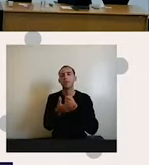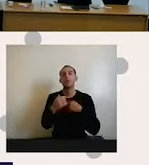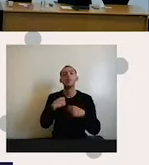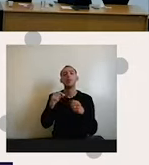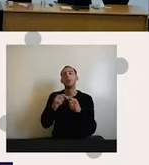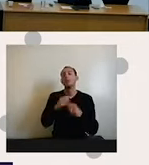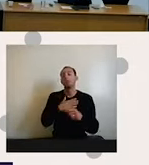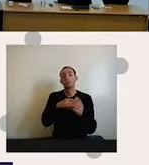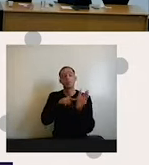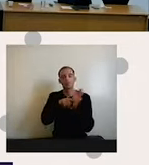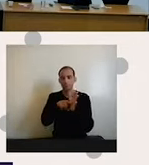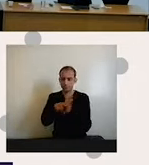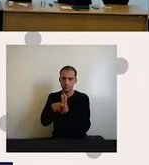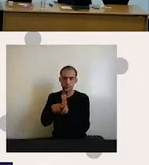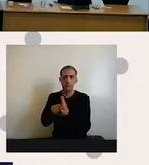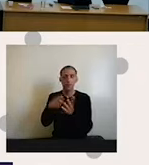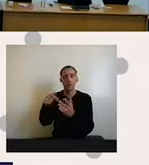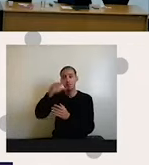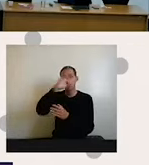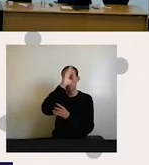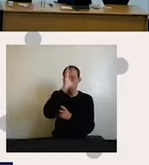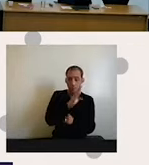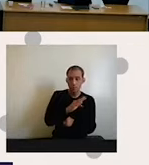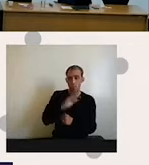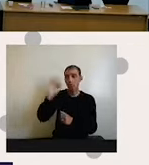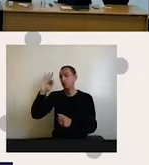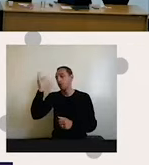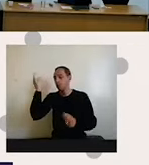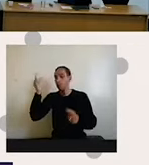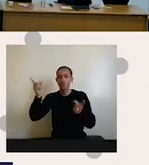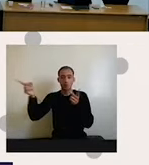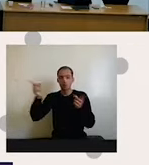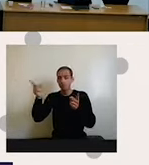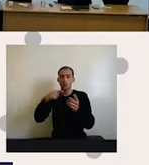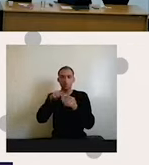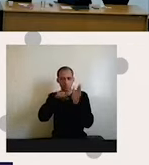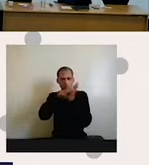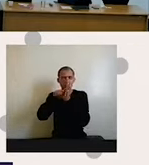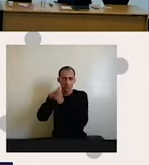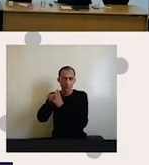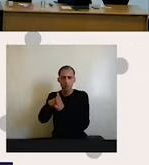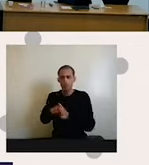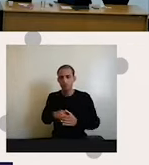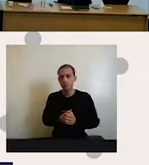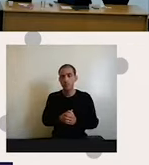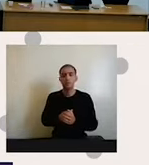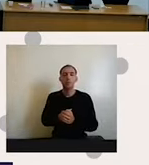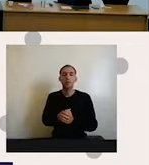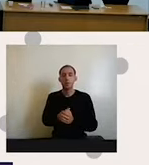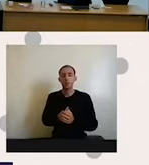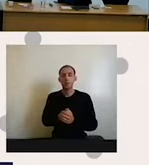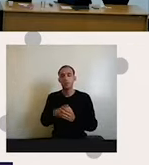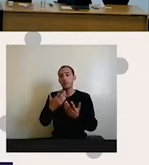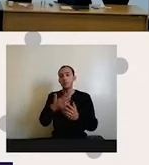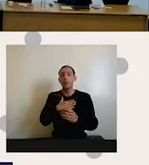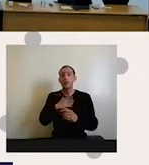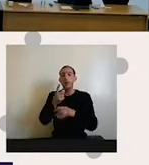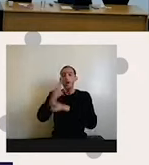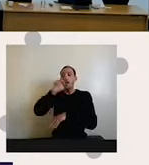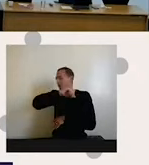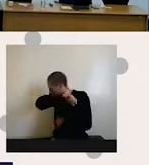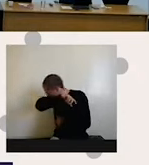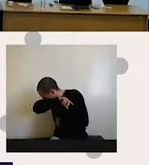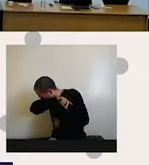França, né? Quando eu pude fazer o meu doutorado de sanduíche lá na Sorbonne, vendo justamente como é que se dá o